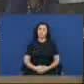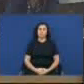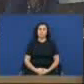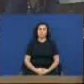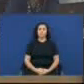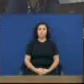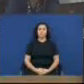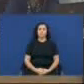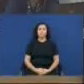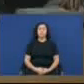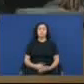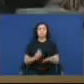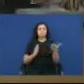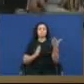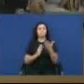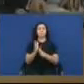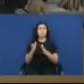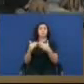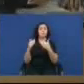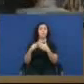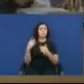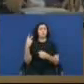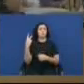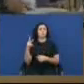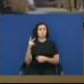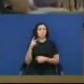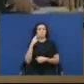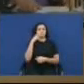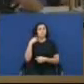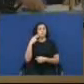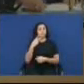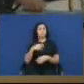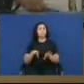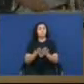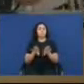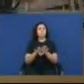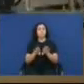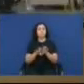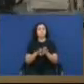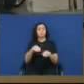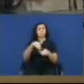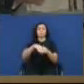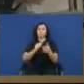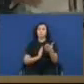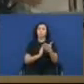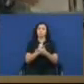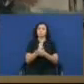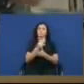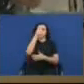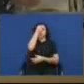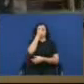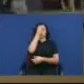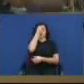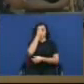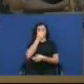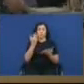rejeitam. Está aprovado o requerimento formulado pelo vereador Júlio, inclusive com o voto favorável do vereador Jorge de Freitas. Agora ao secretário para